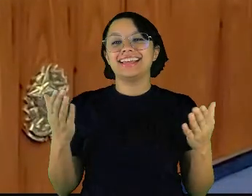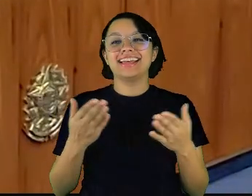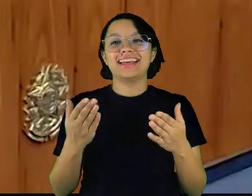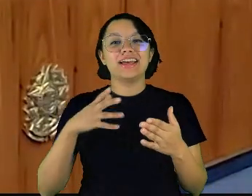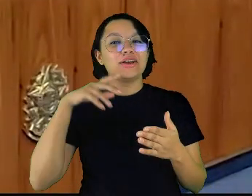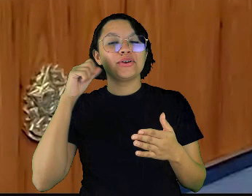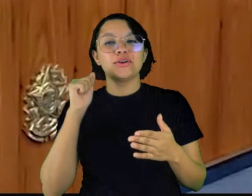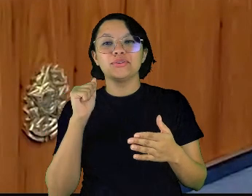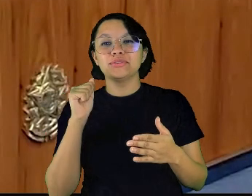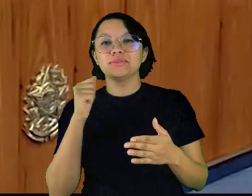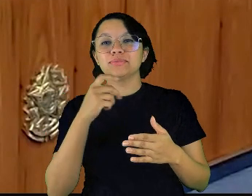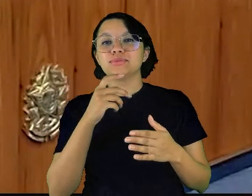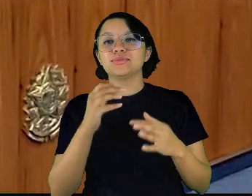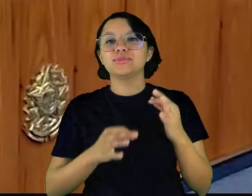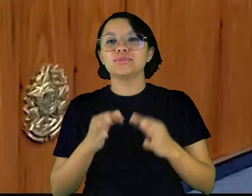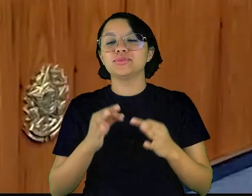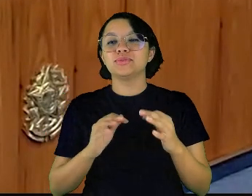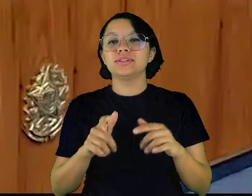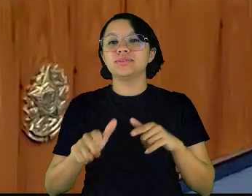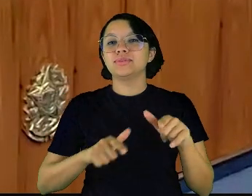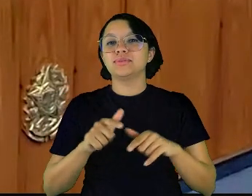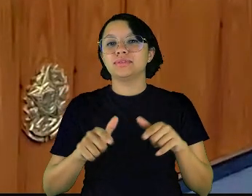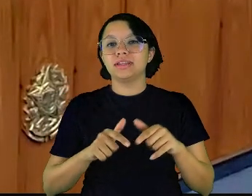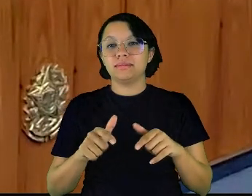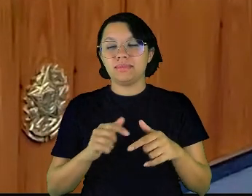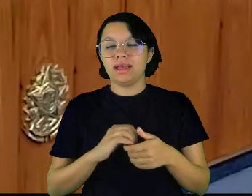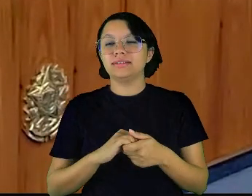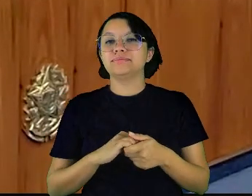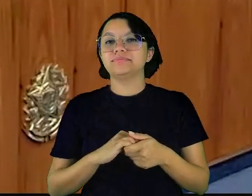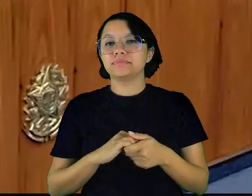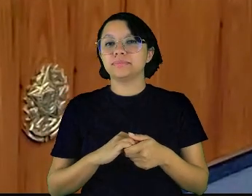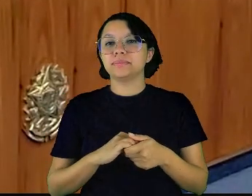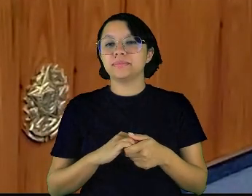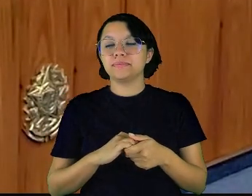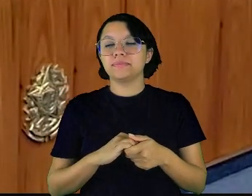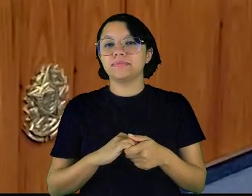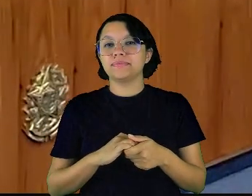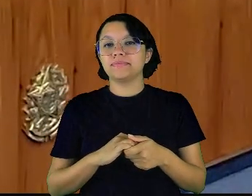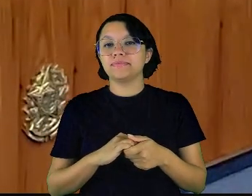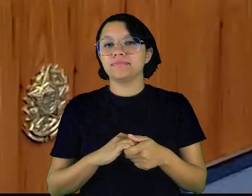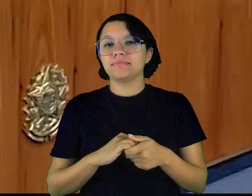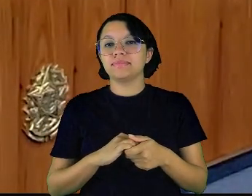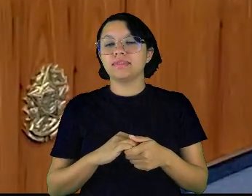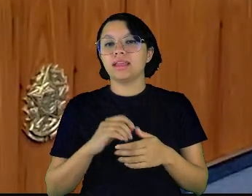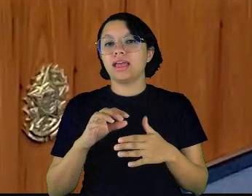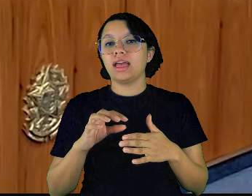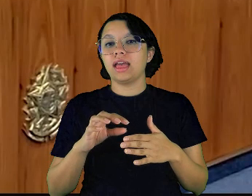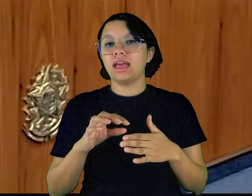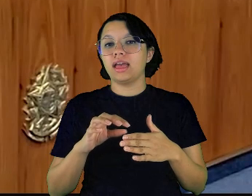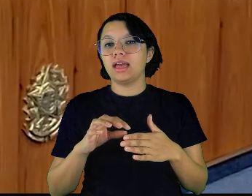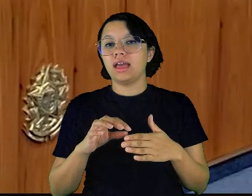trabalho TRT da 2ª Região, Farley Roberto Rodrigues de Carvalho Ferreira. titular da